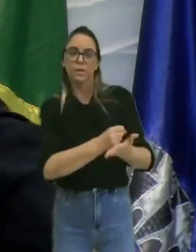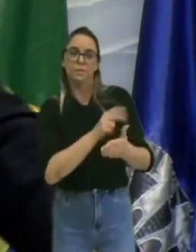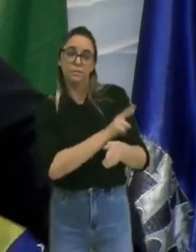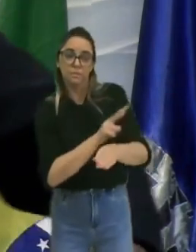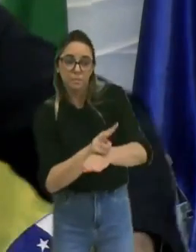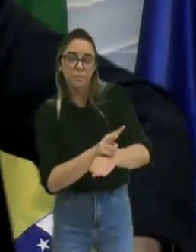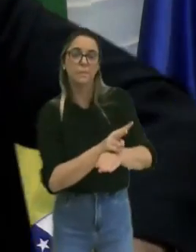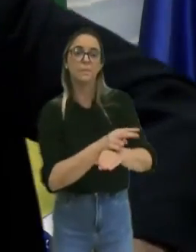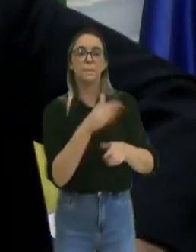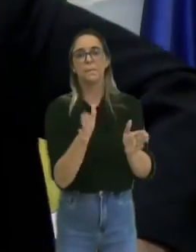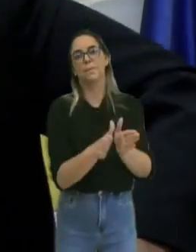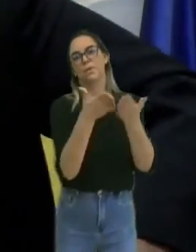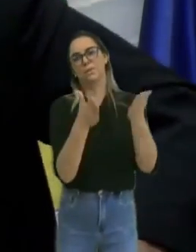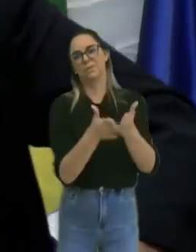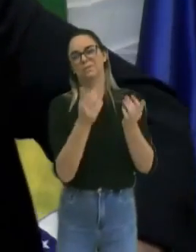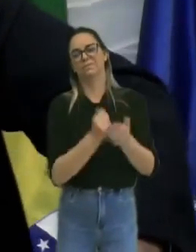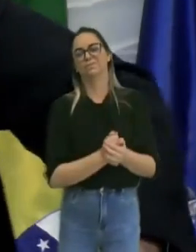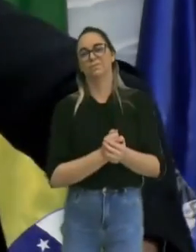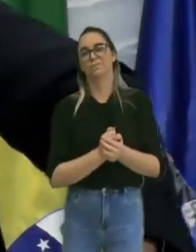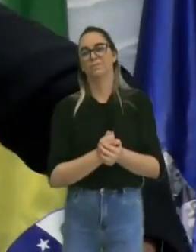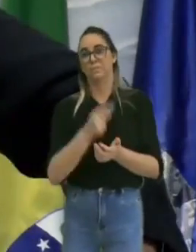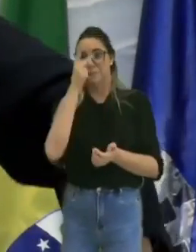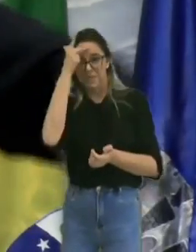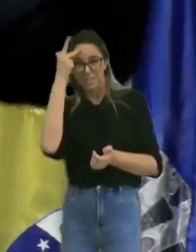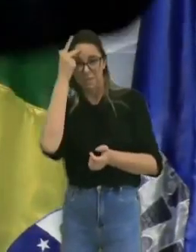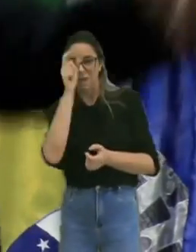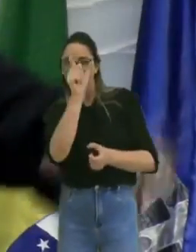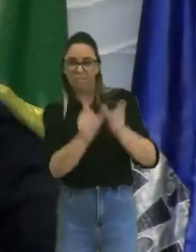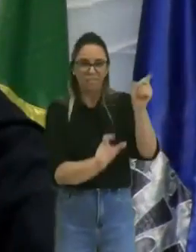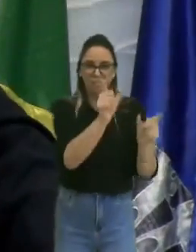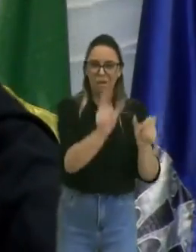aqui, é para defender aqueles que vocês humilharam,